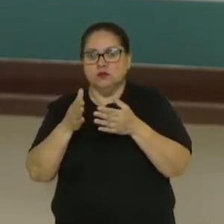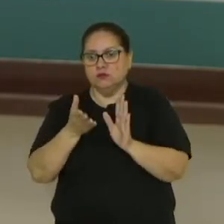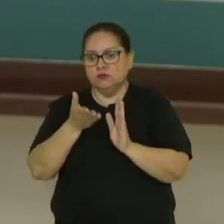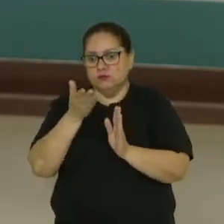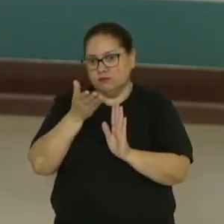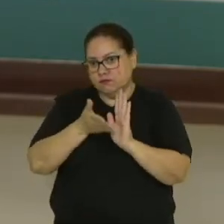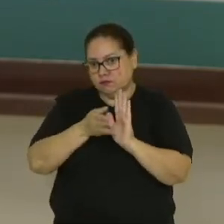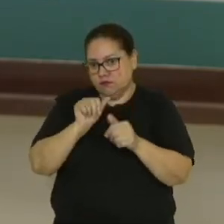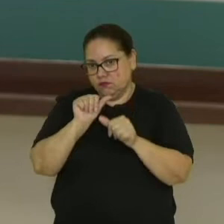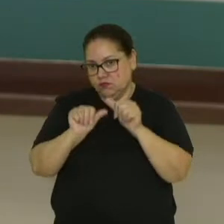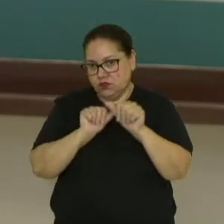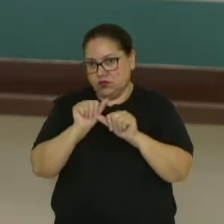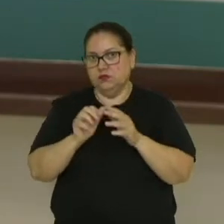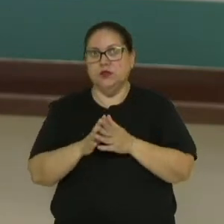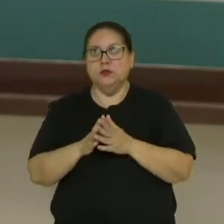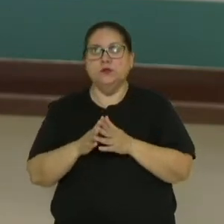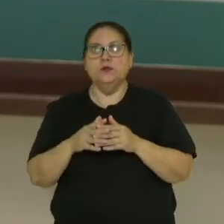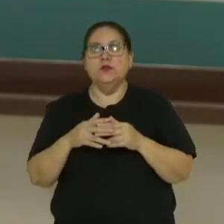precipitado.